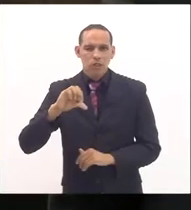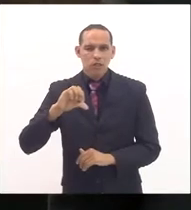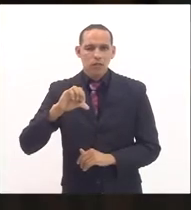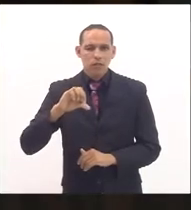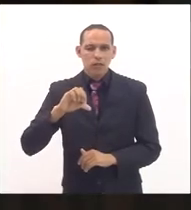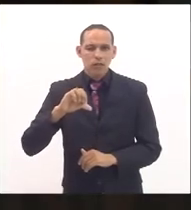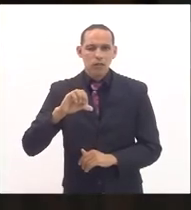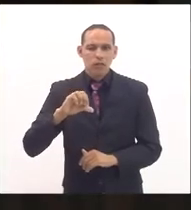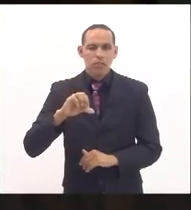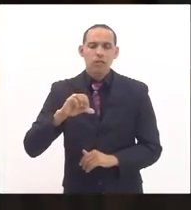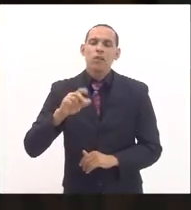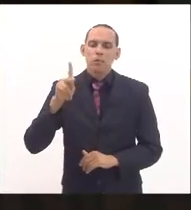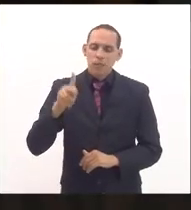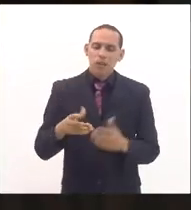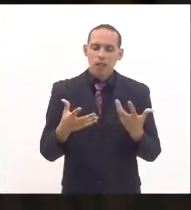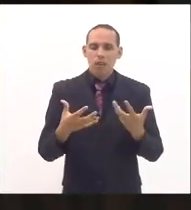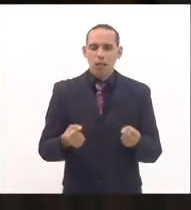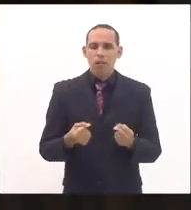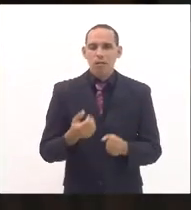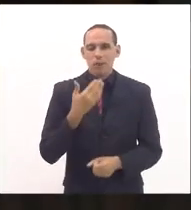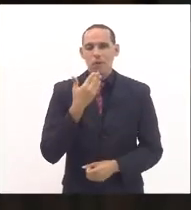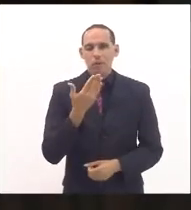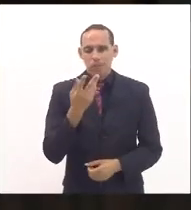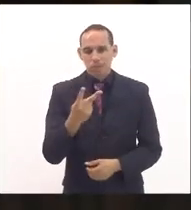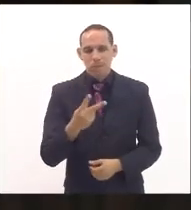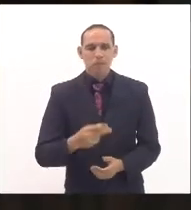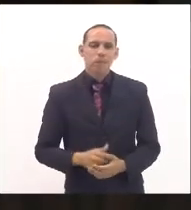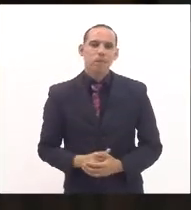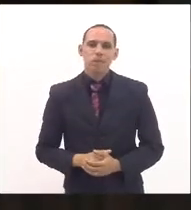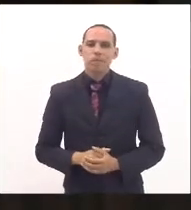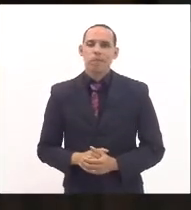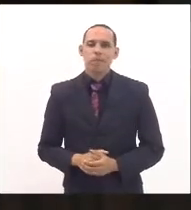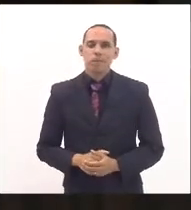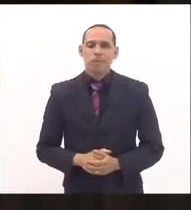4919. A presidência defere o pedido de Vossa Excelência.